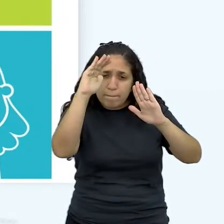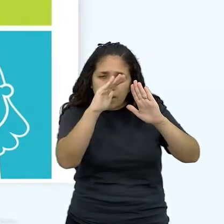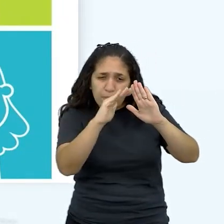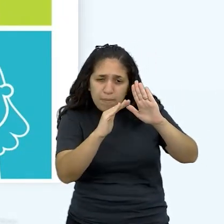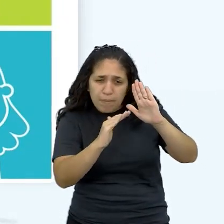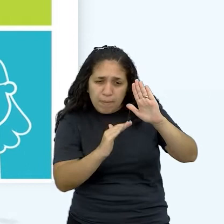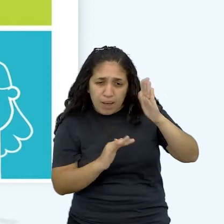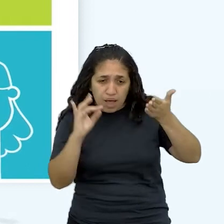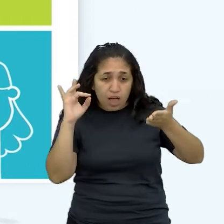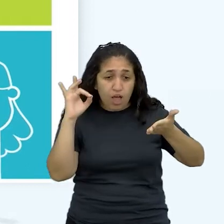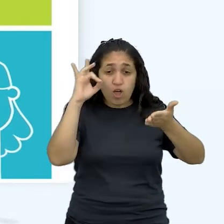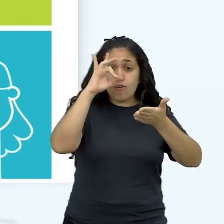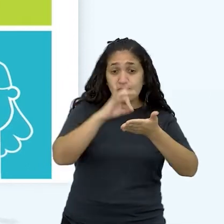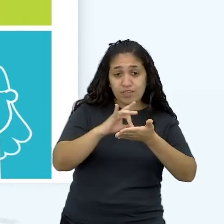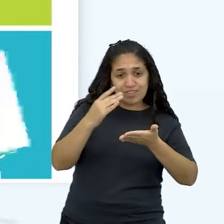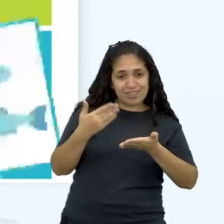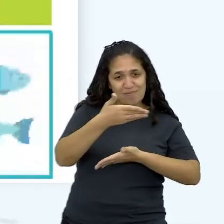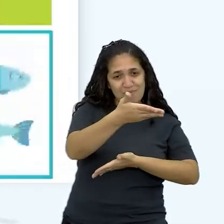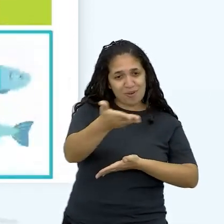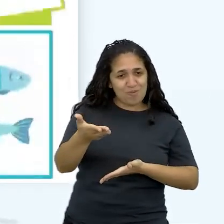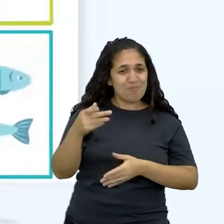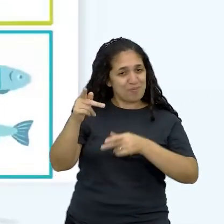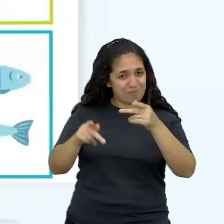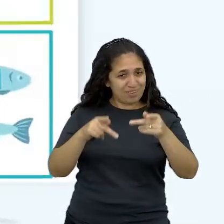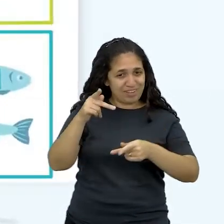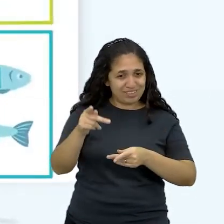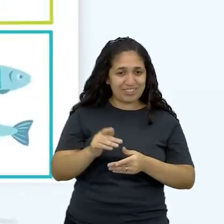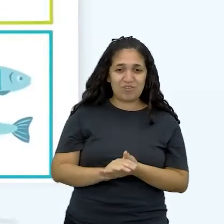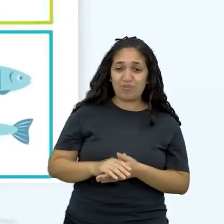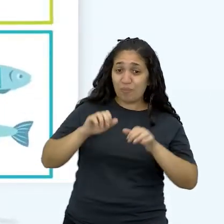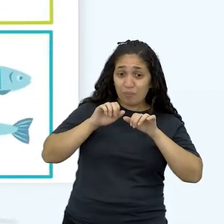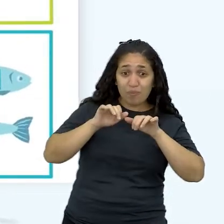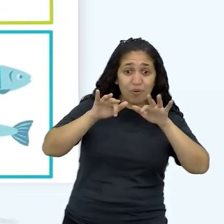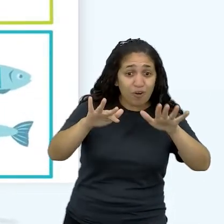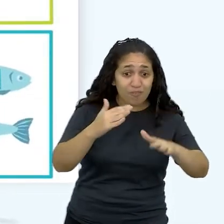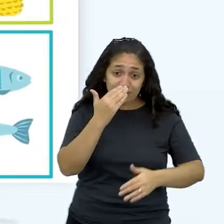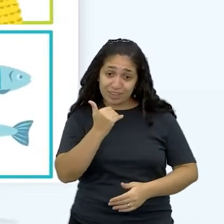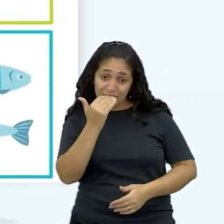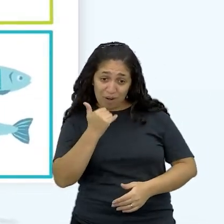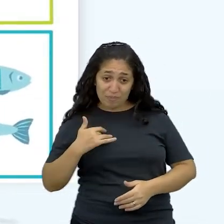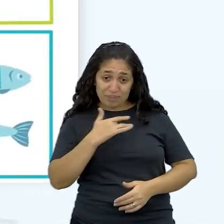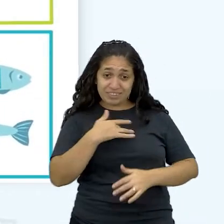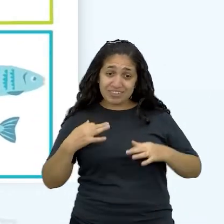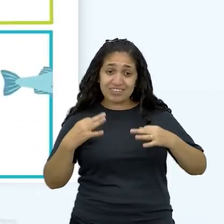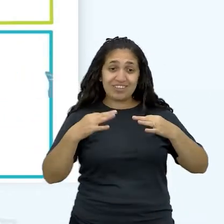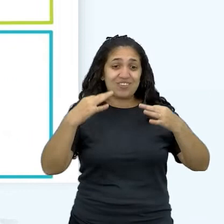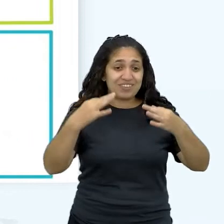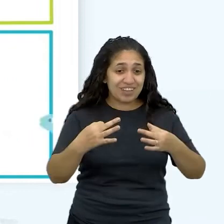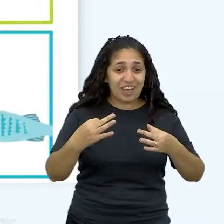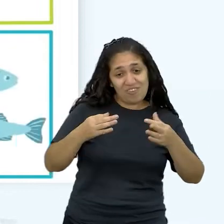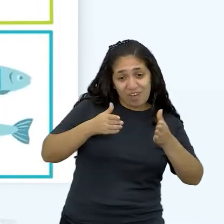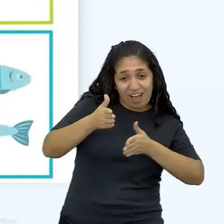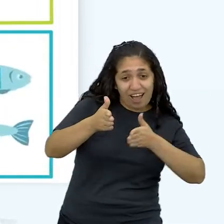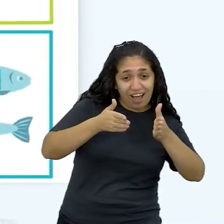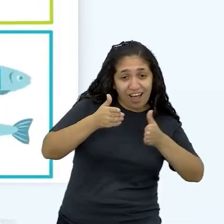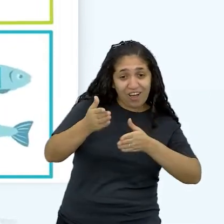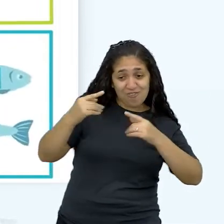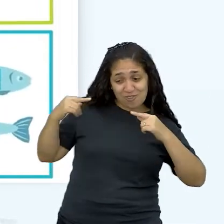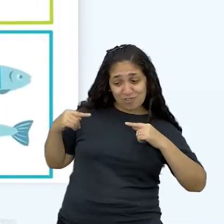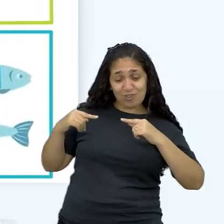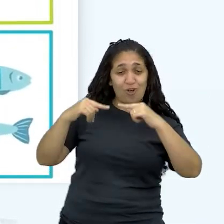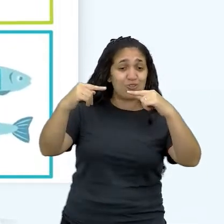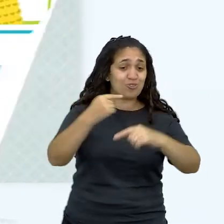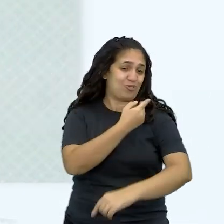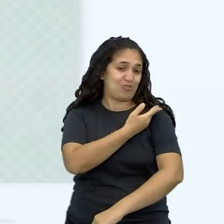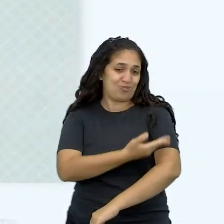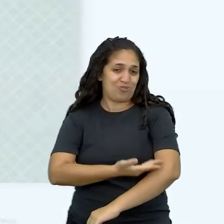alimentares oficiais para a nossa população, promovendo uma alimentação saudável, acessível e de acordo aos